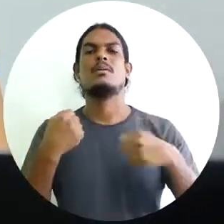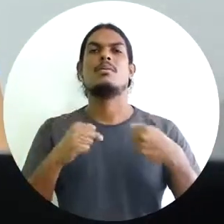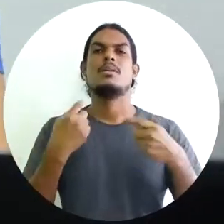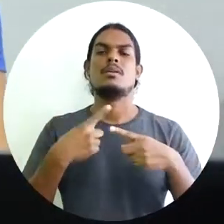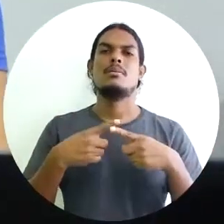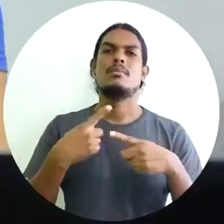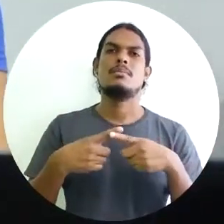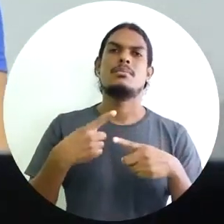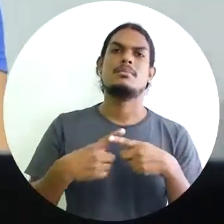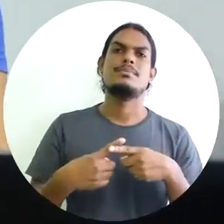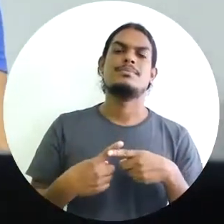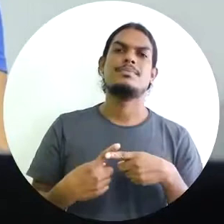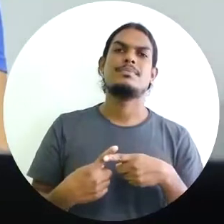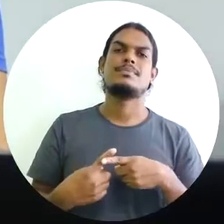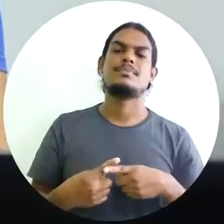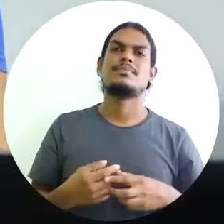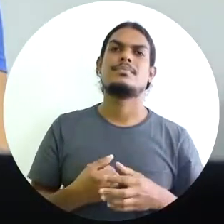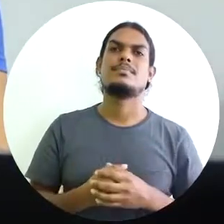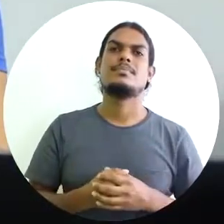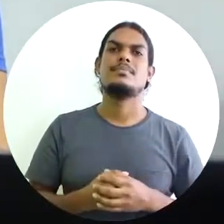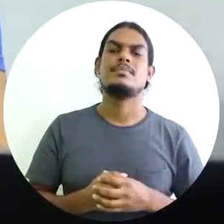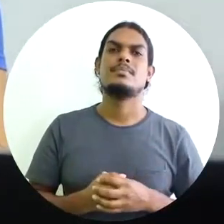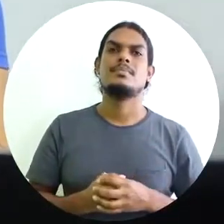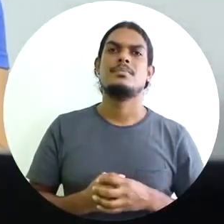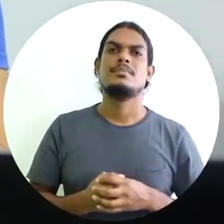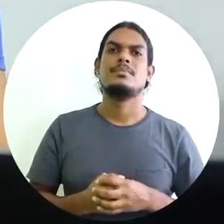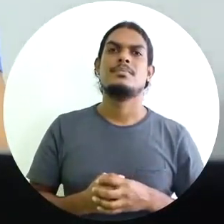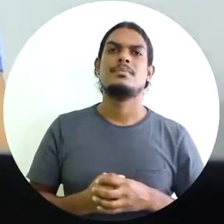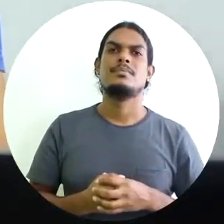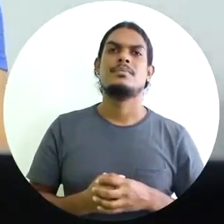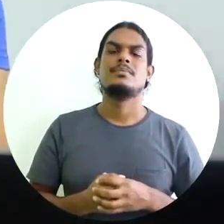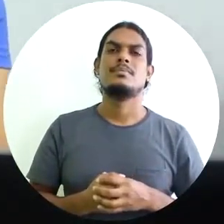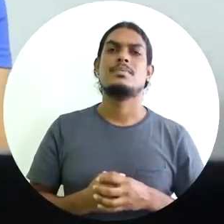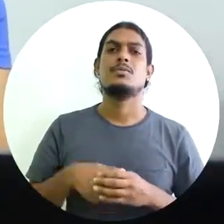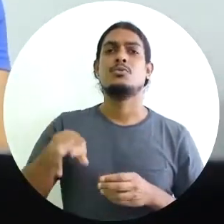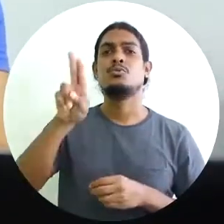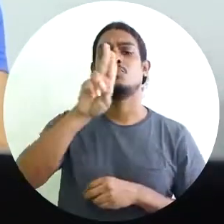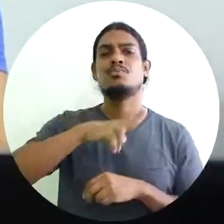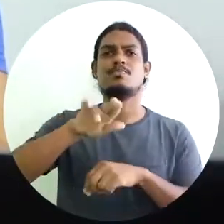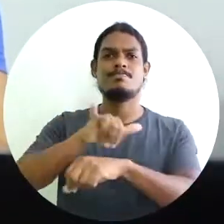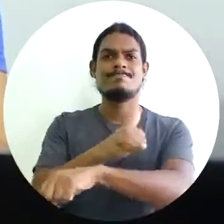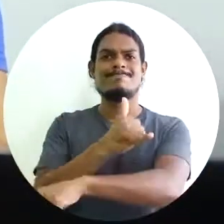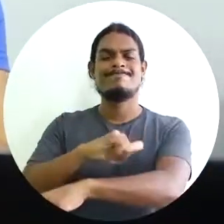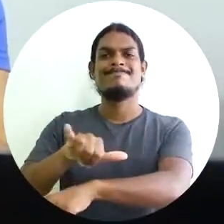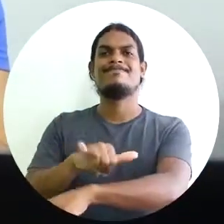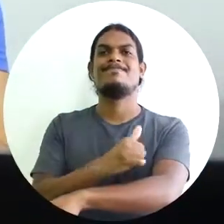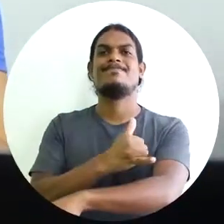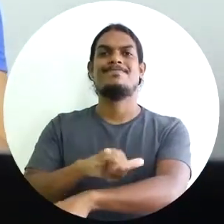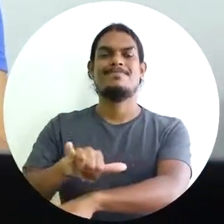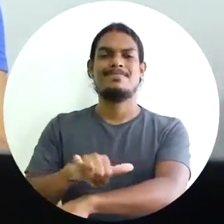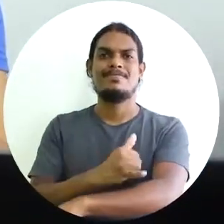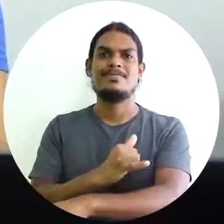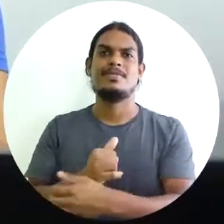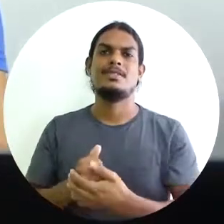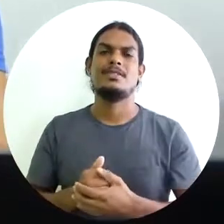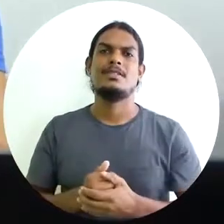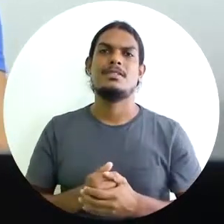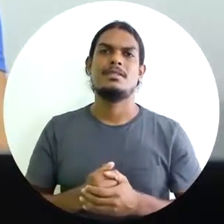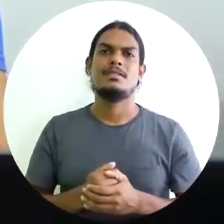do sujeito que fala comigo. Eu tenho que criar estratégias de convencimento, estratégias de